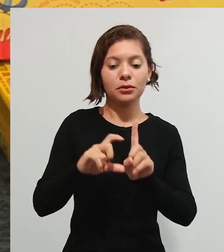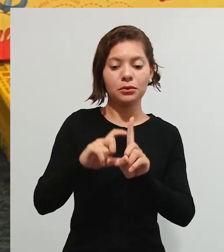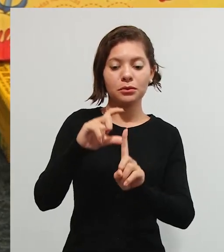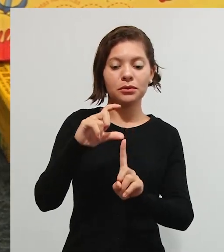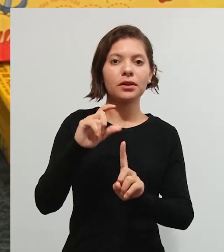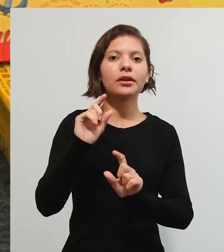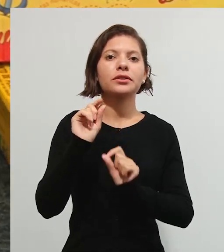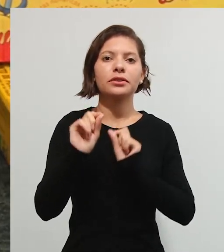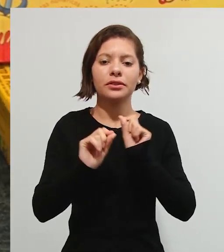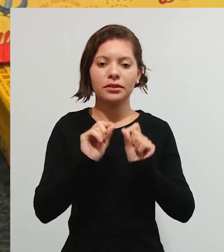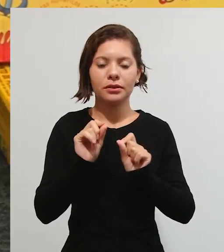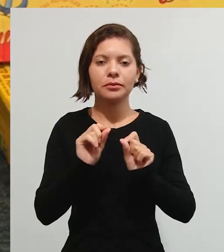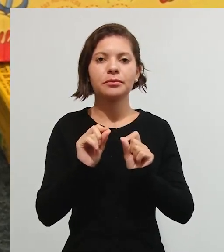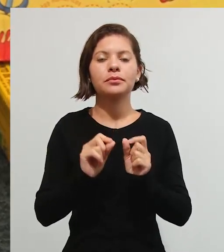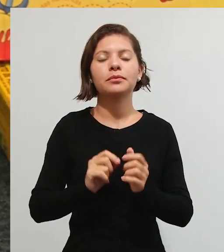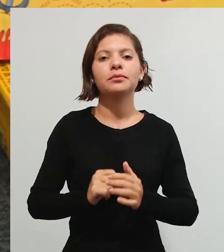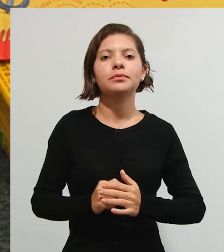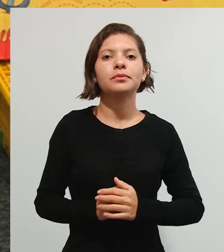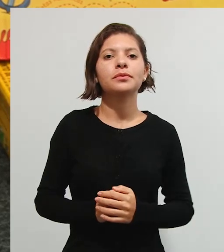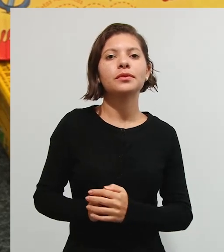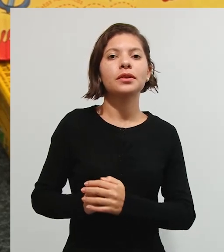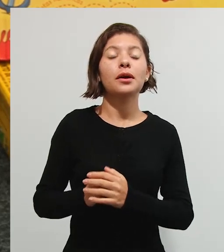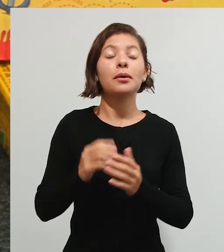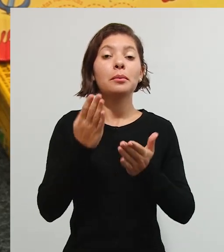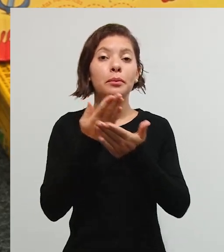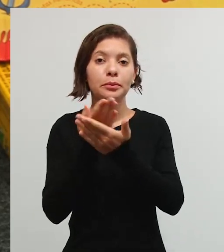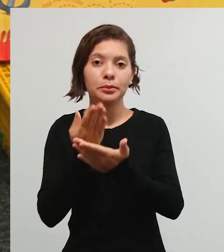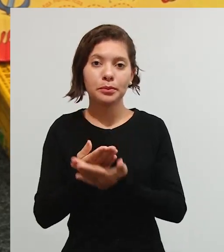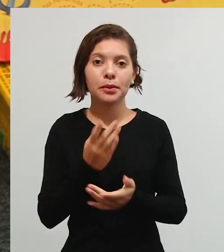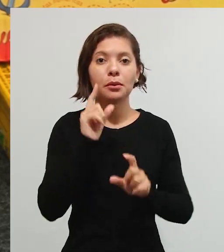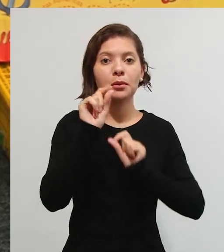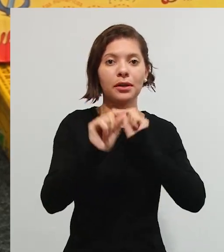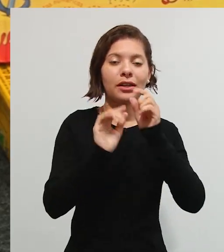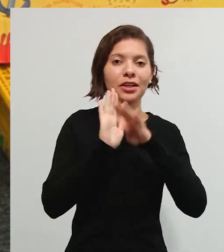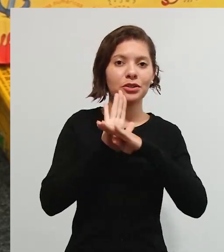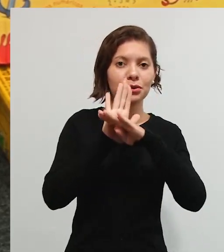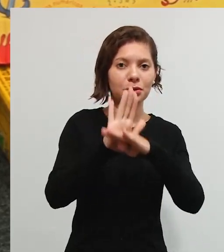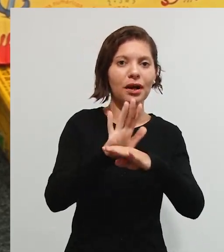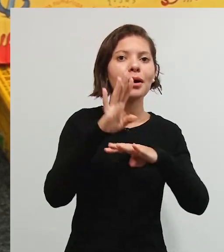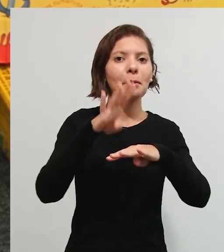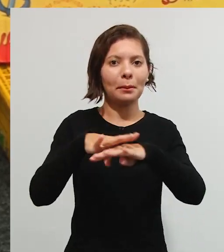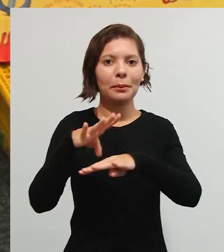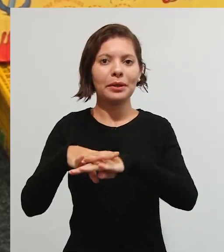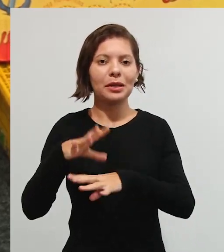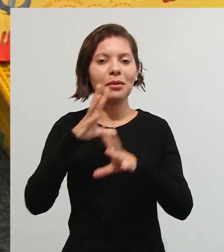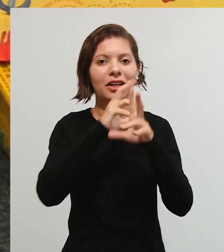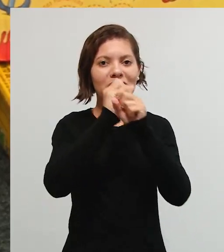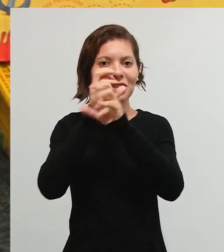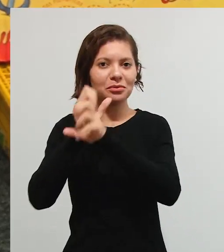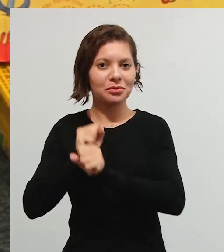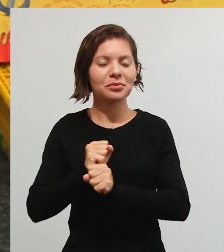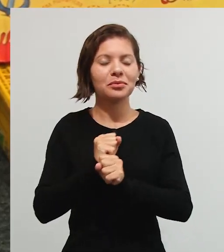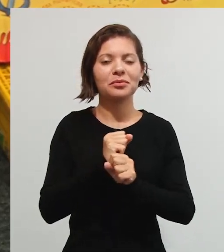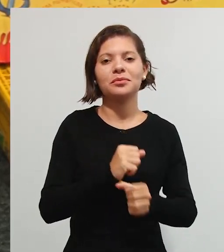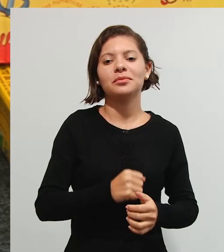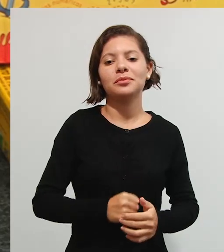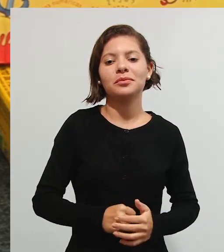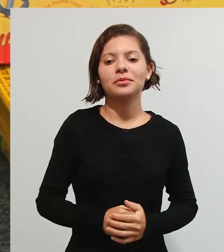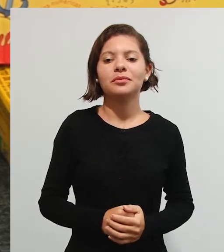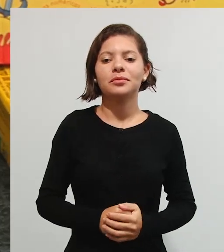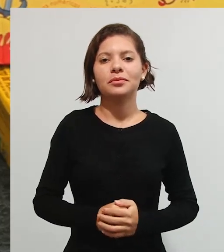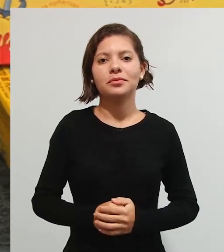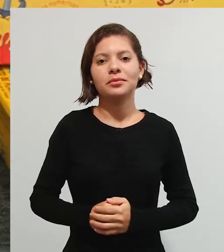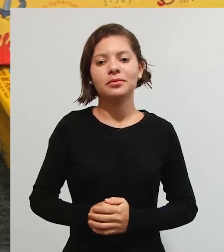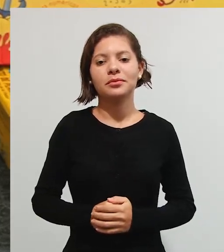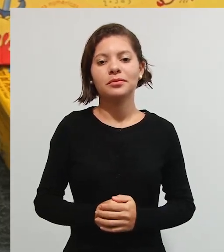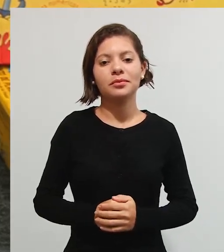Ele foi principalmente desenvolvido para trabalhar a matemática, né, unidades, dezenas e centenas, então ele tem os bloquinhos de unidade. Ele tem